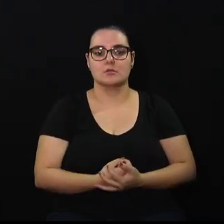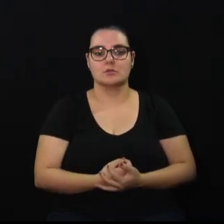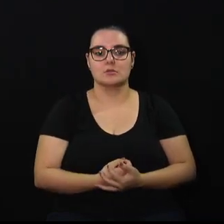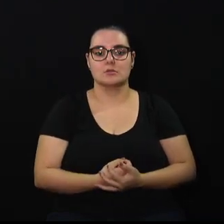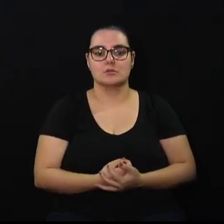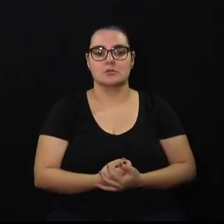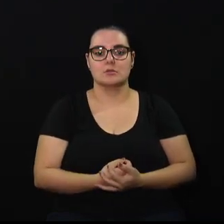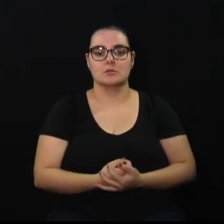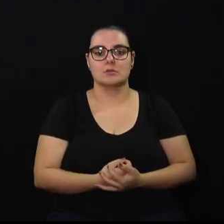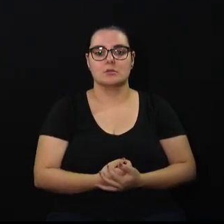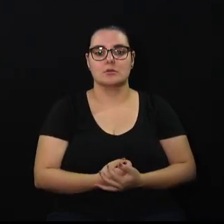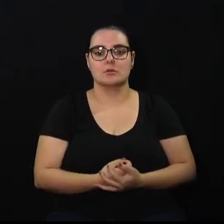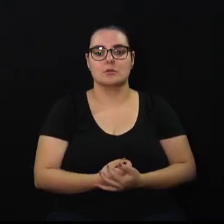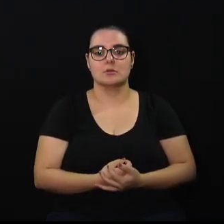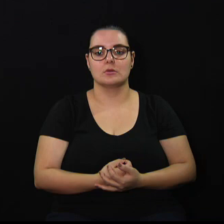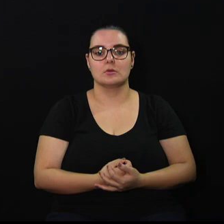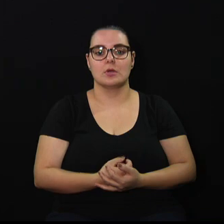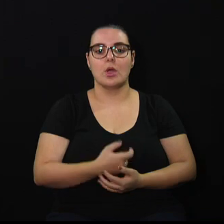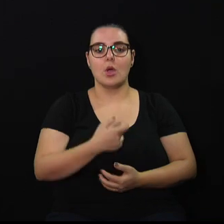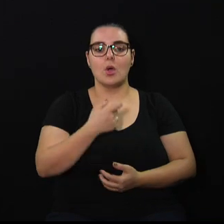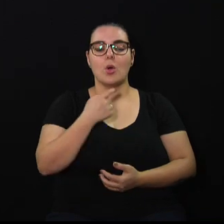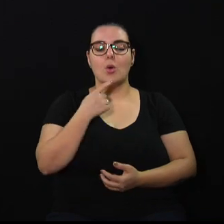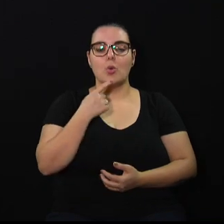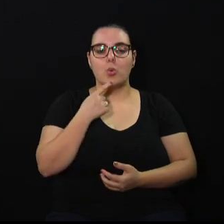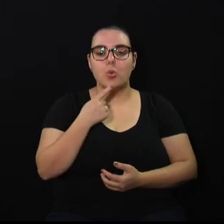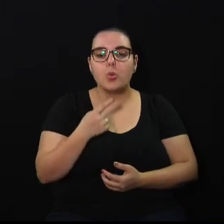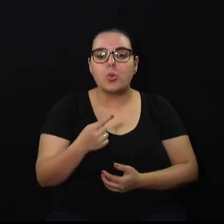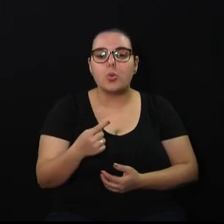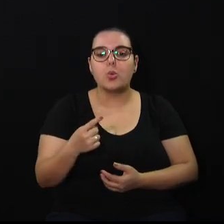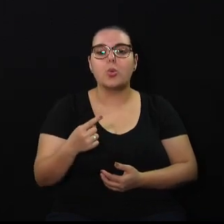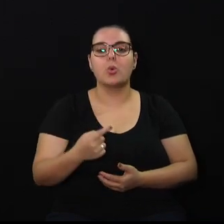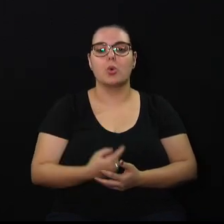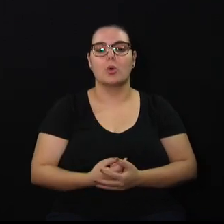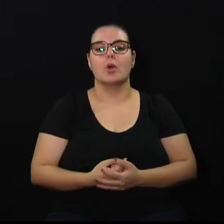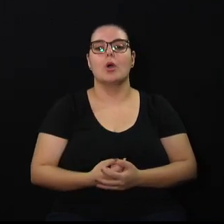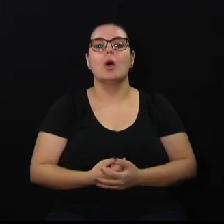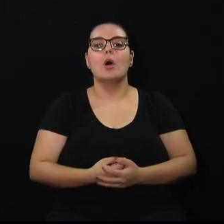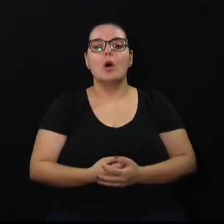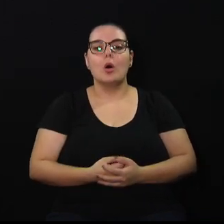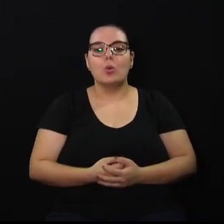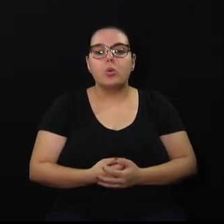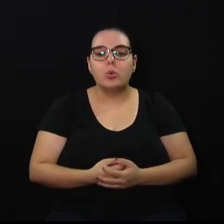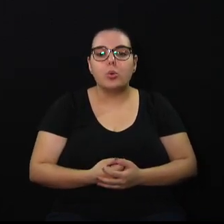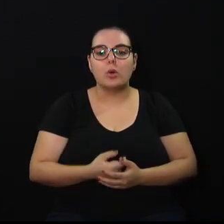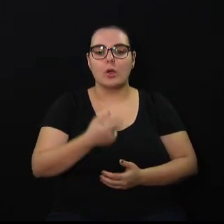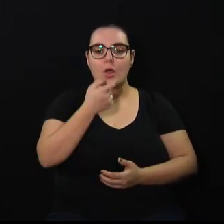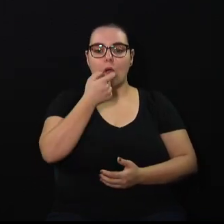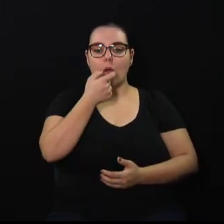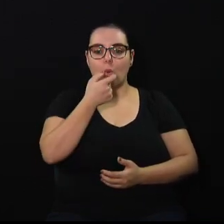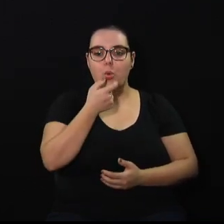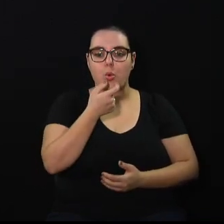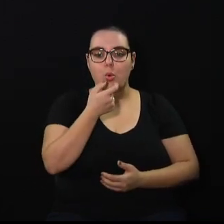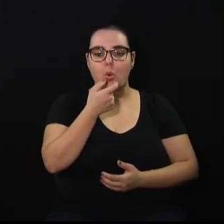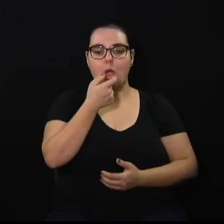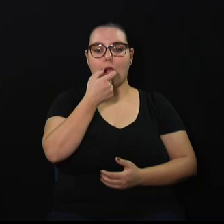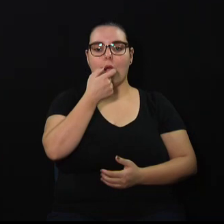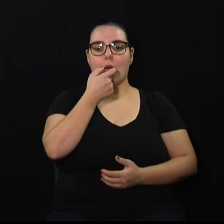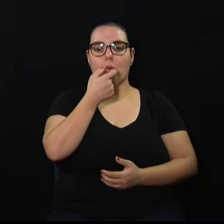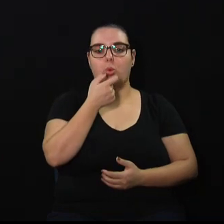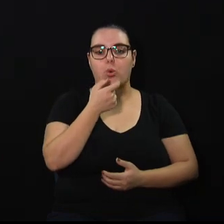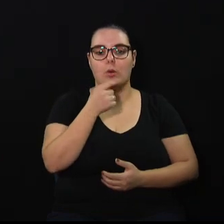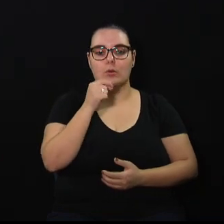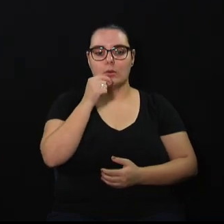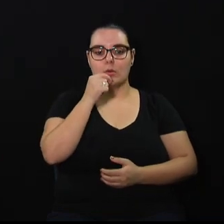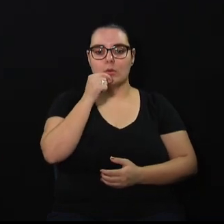a o sopro pois aí umas é um apito tem aqueles língua de sogra